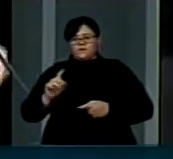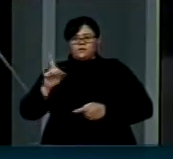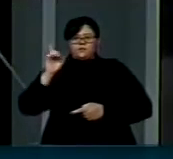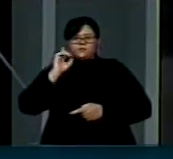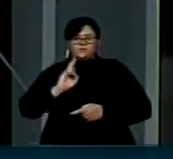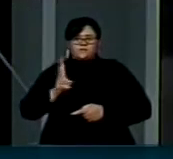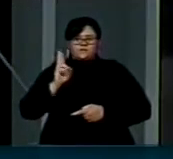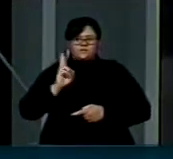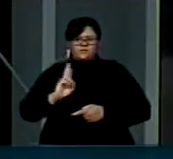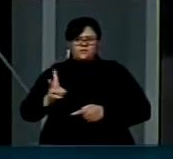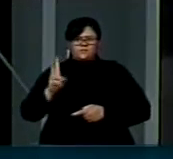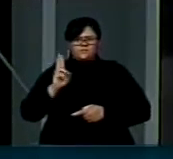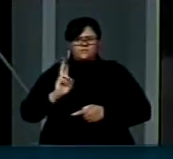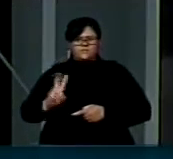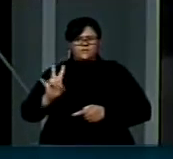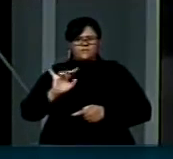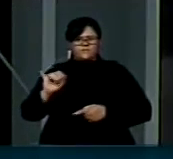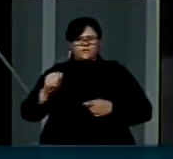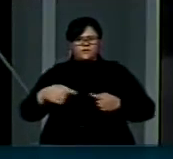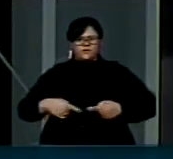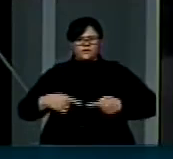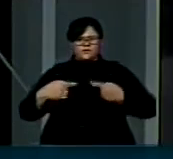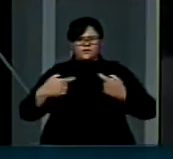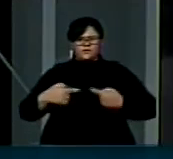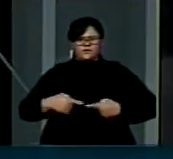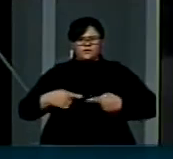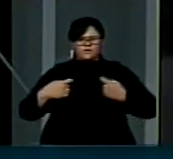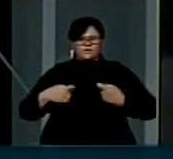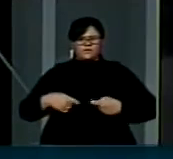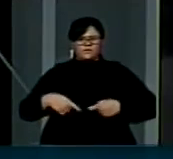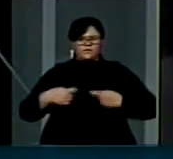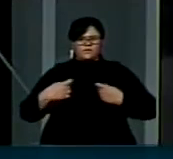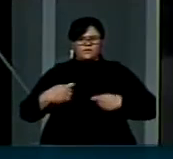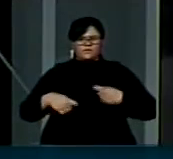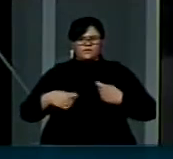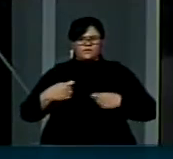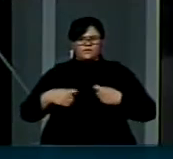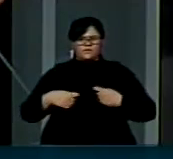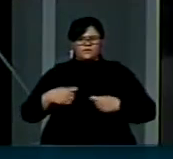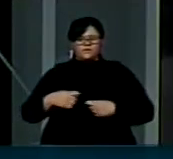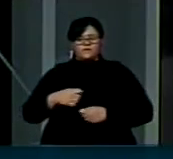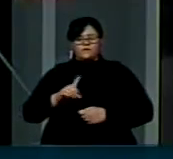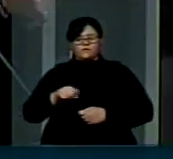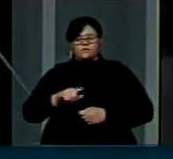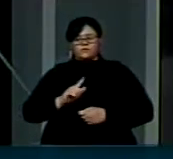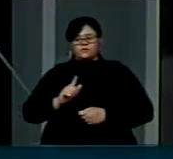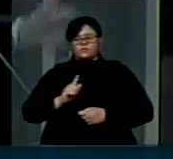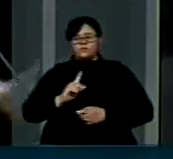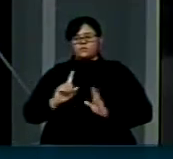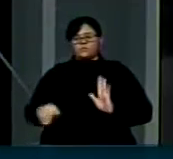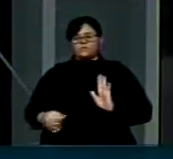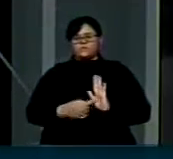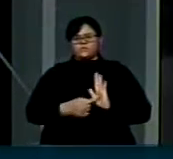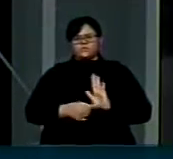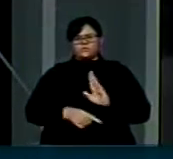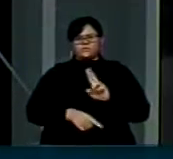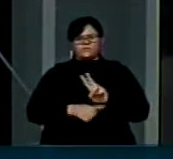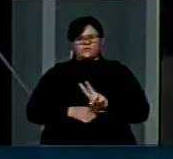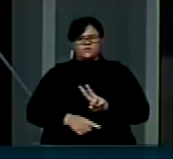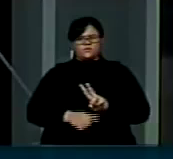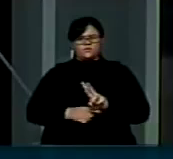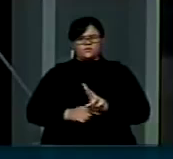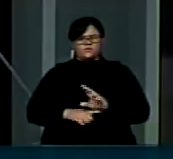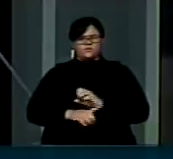dia vai para essa guerra, em nome do ideal de defender e proteger a